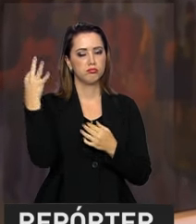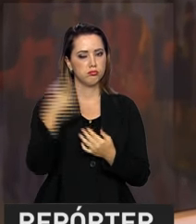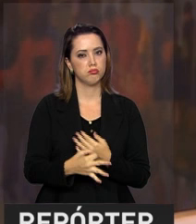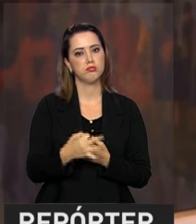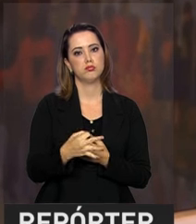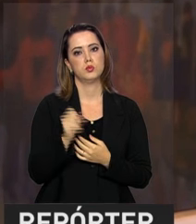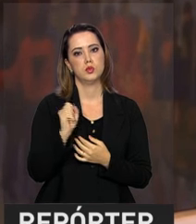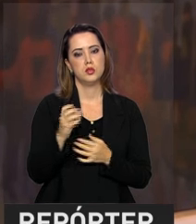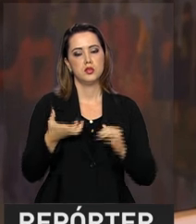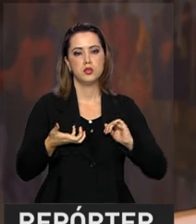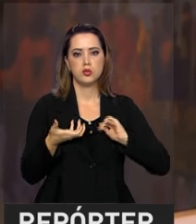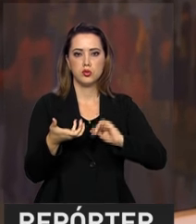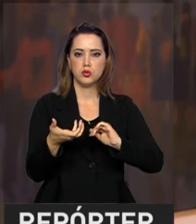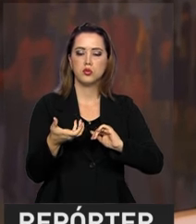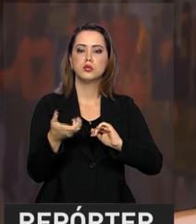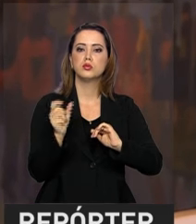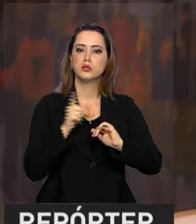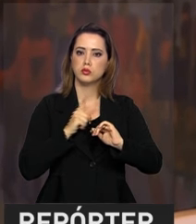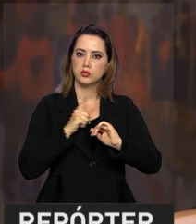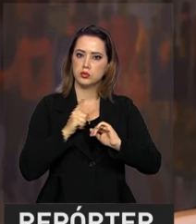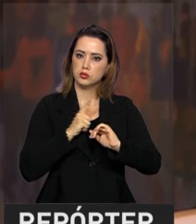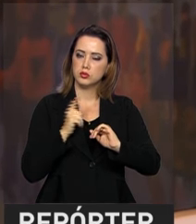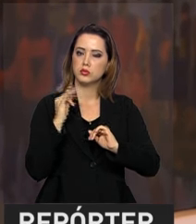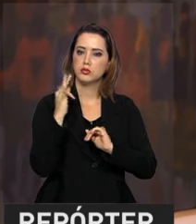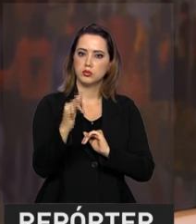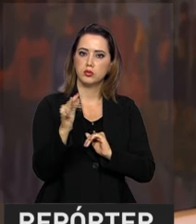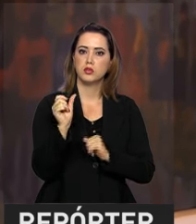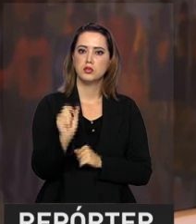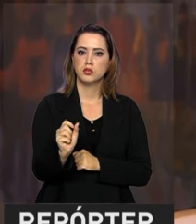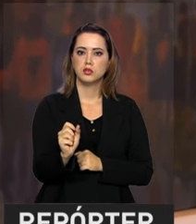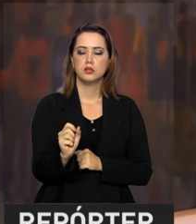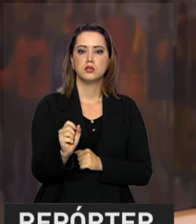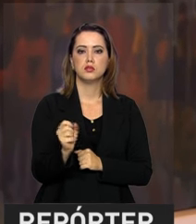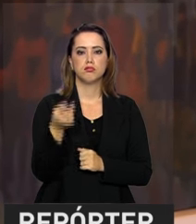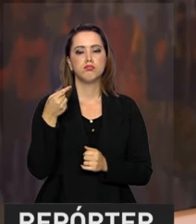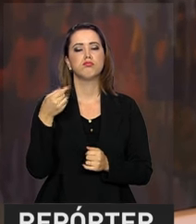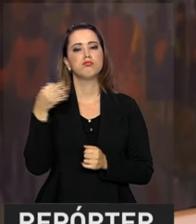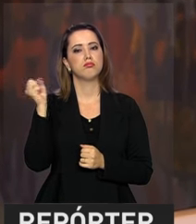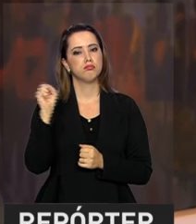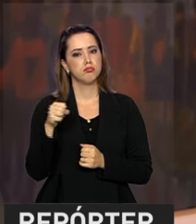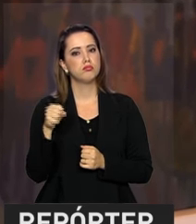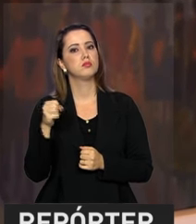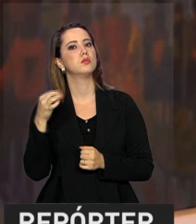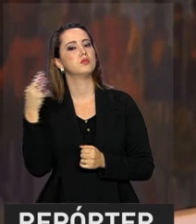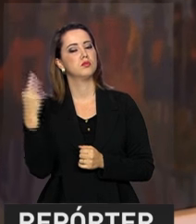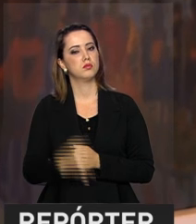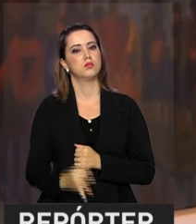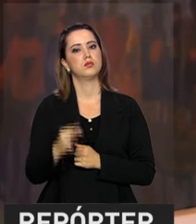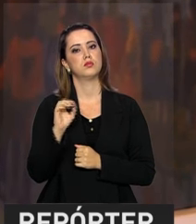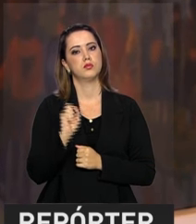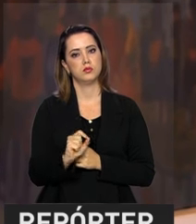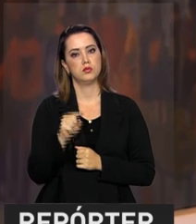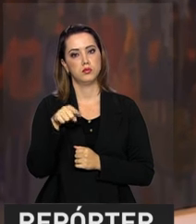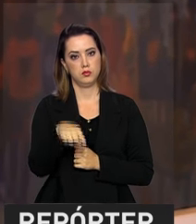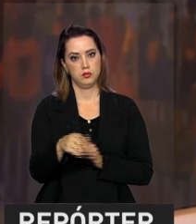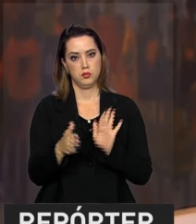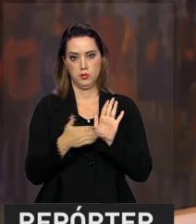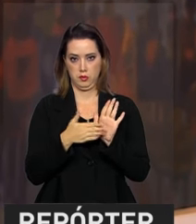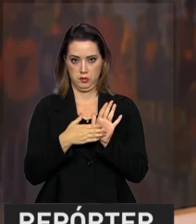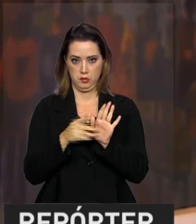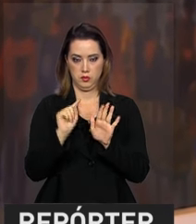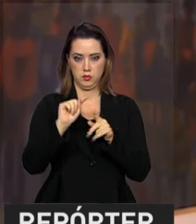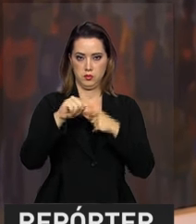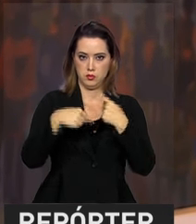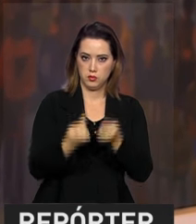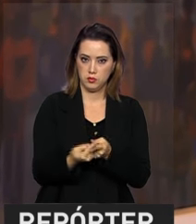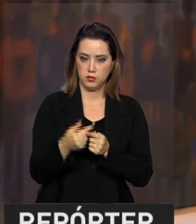Nacional terá o tratamento positivo, adequado para essa proposta, e ela é a base, é um